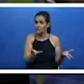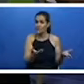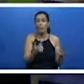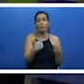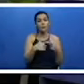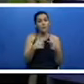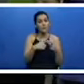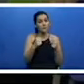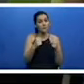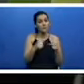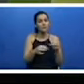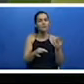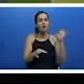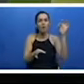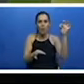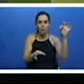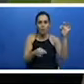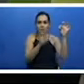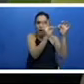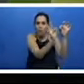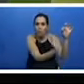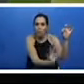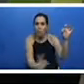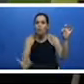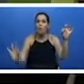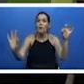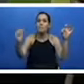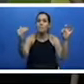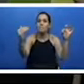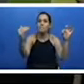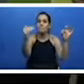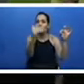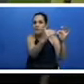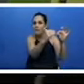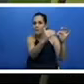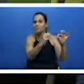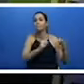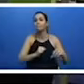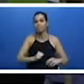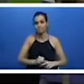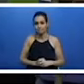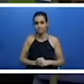terminar na circunferência. Outra revisão para vocês.